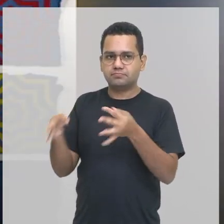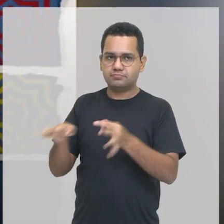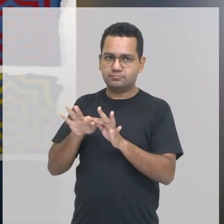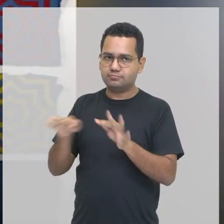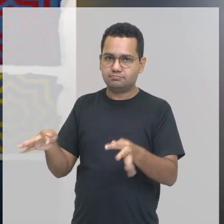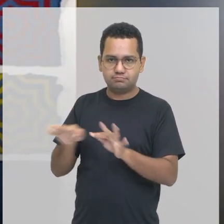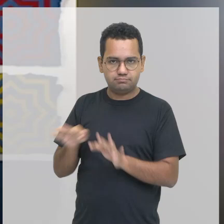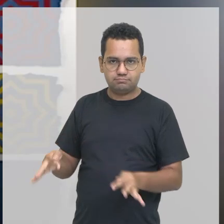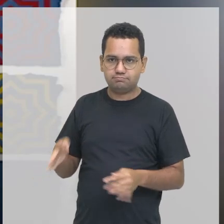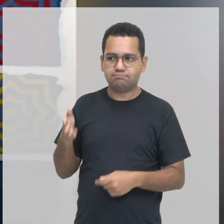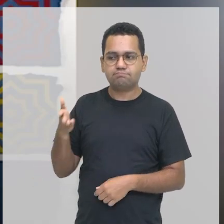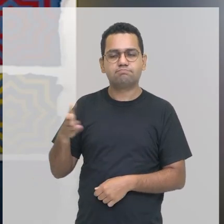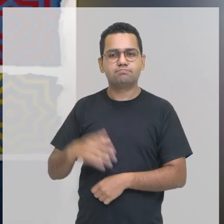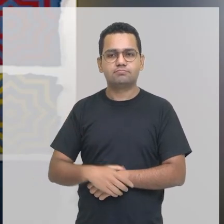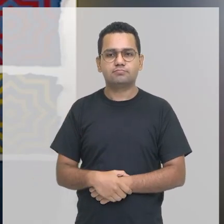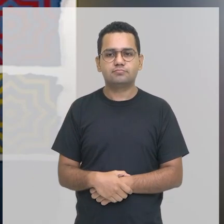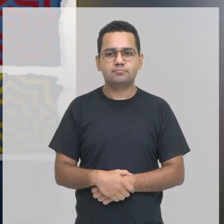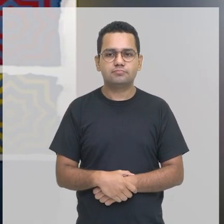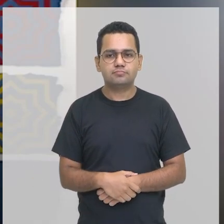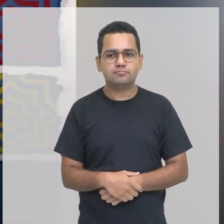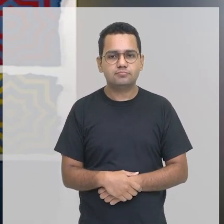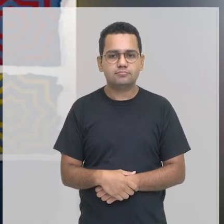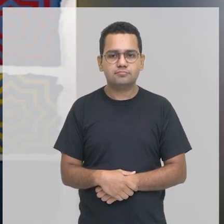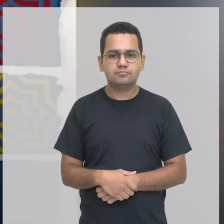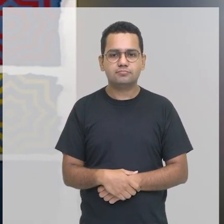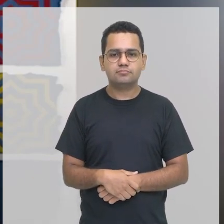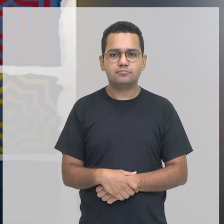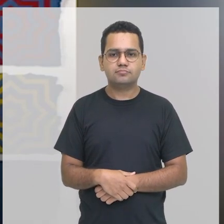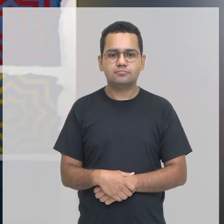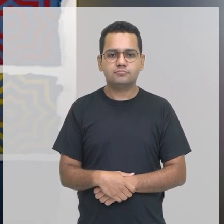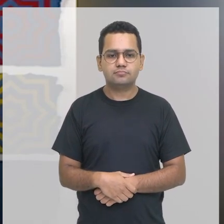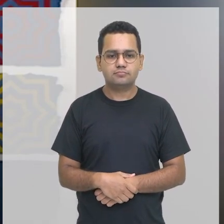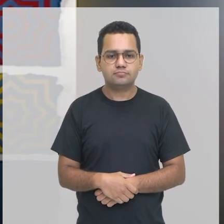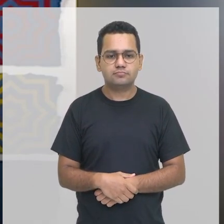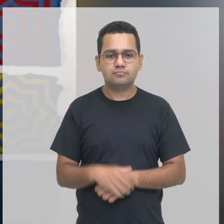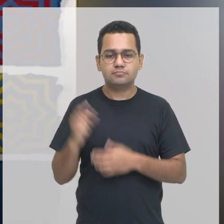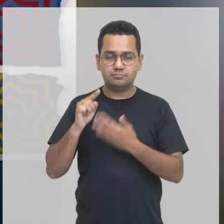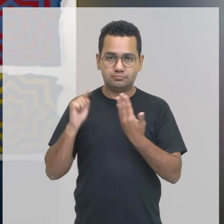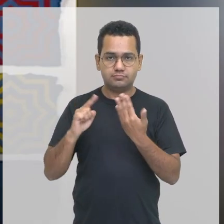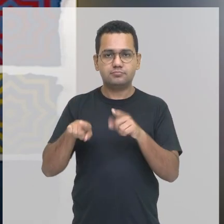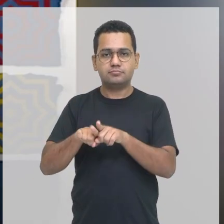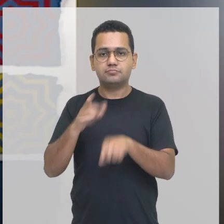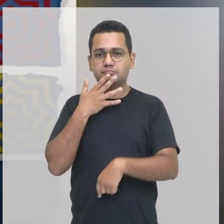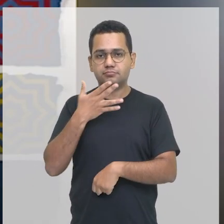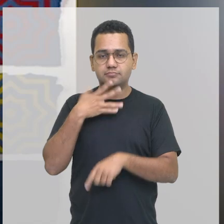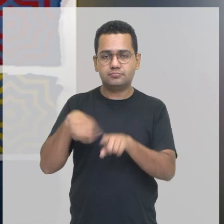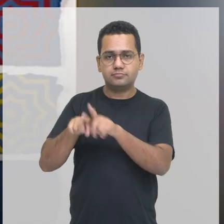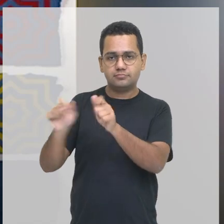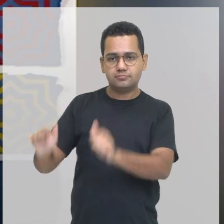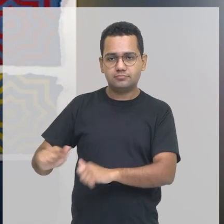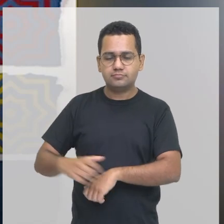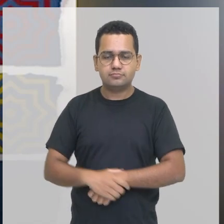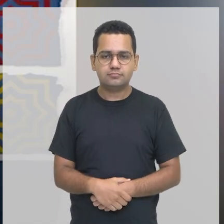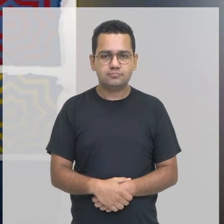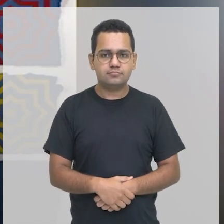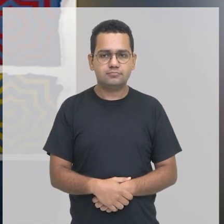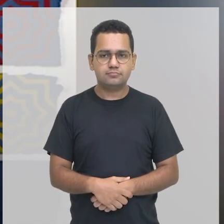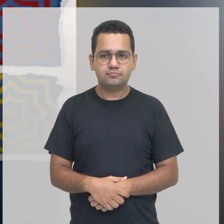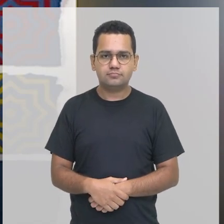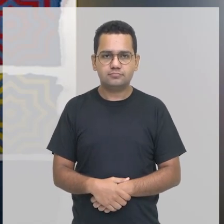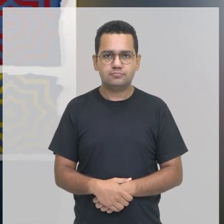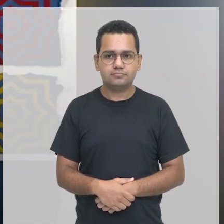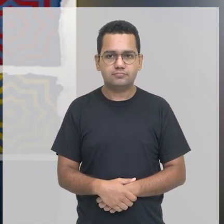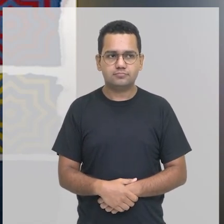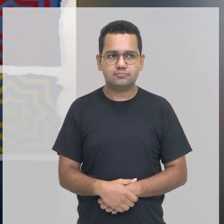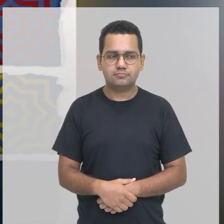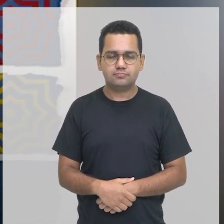mínimo possível, certo? De cores e de formas. E agora nós vamos mostrar para